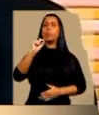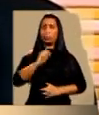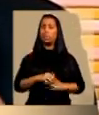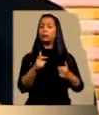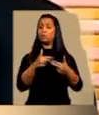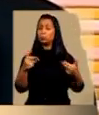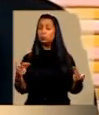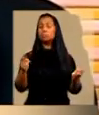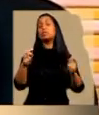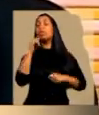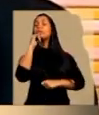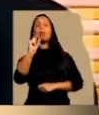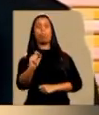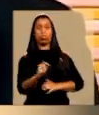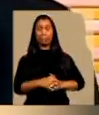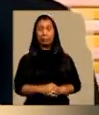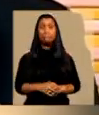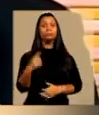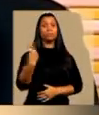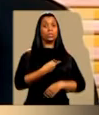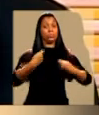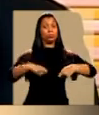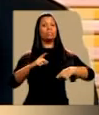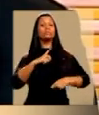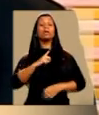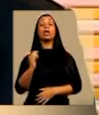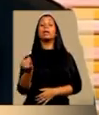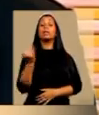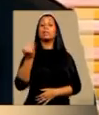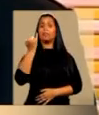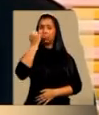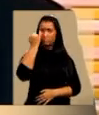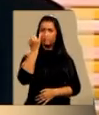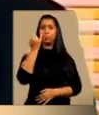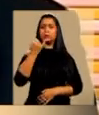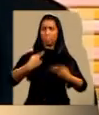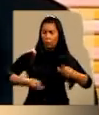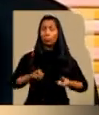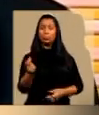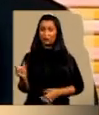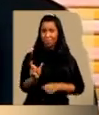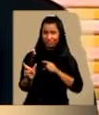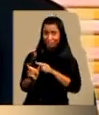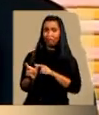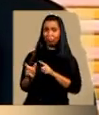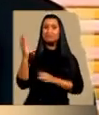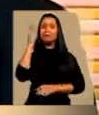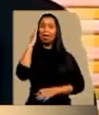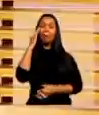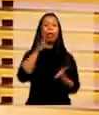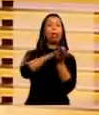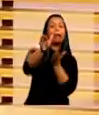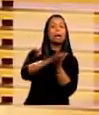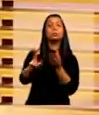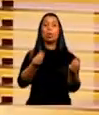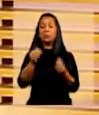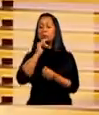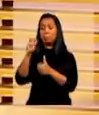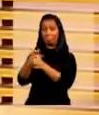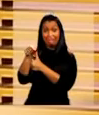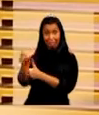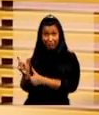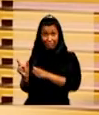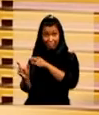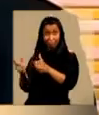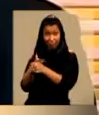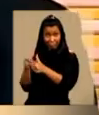nos vilões, o que eu poderia dizer? Nós temos que ter a importância do controle do seu cartão de crédito, isso é fundamental. Se você está devendo